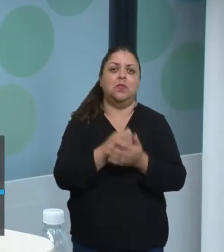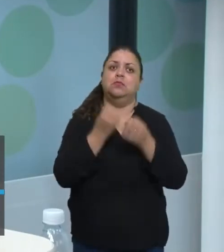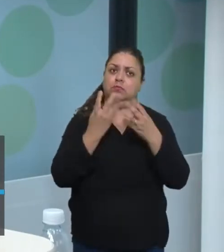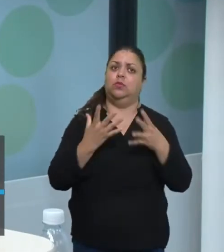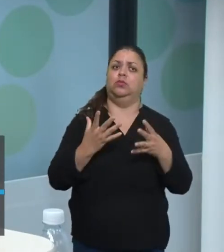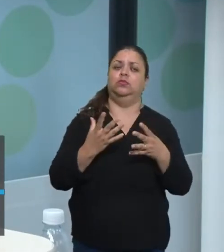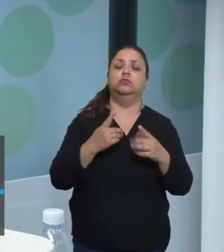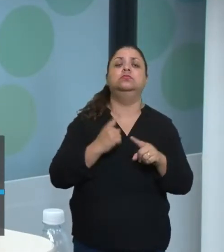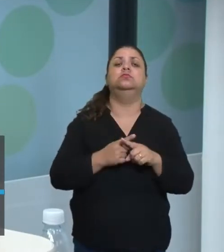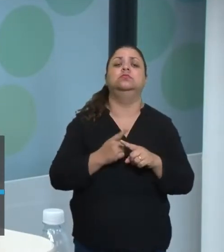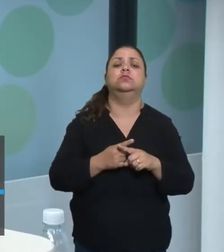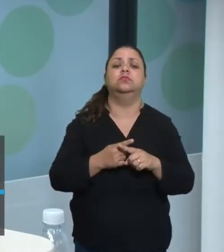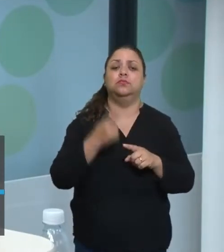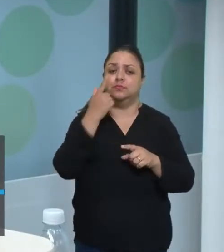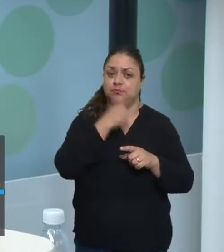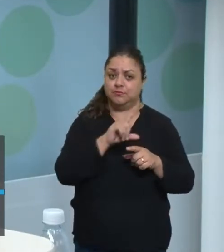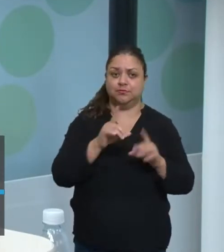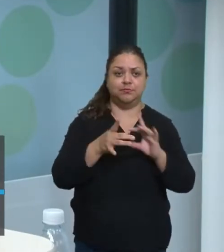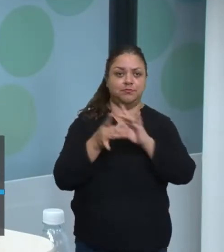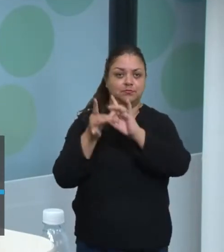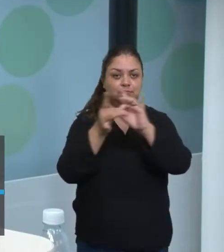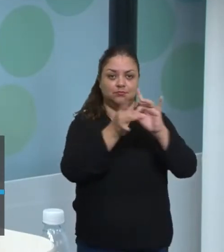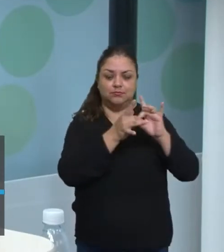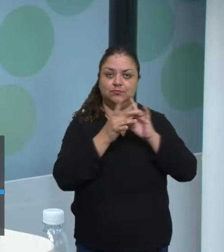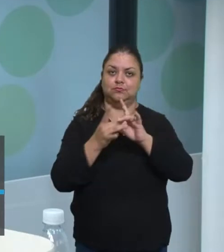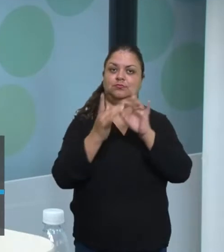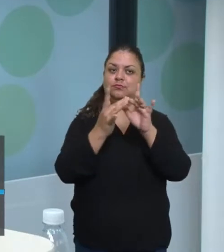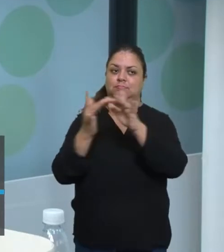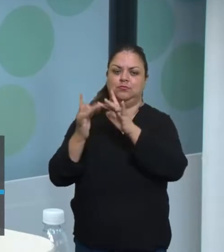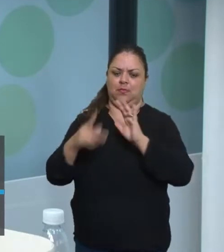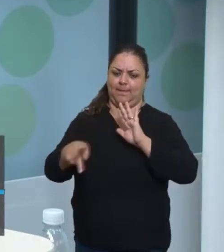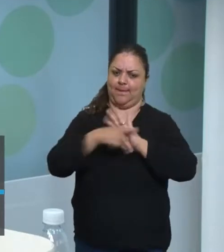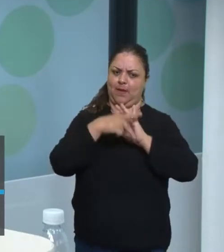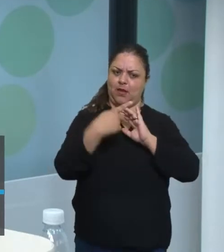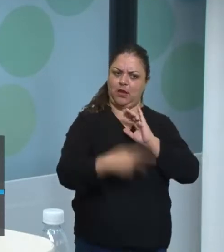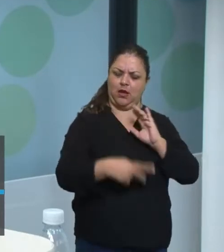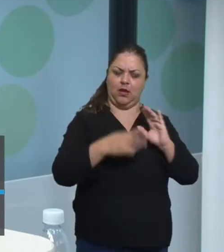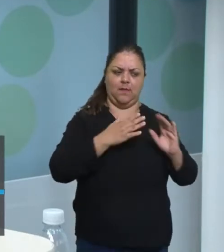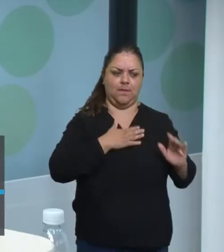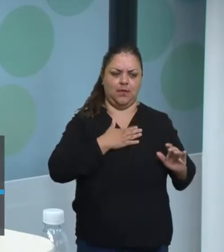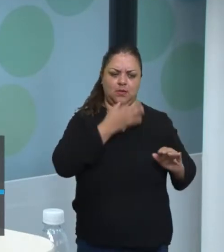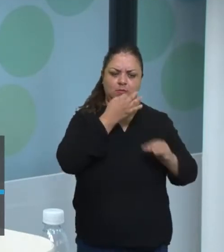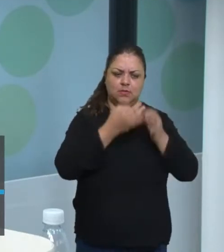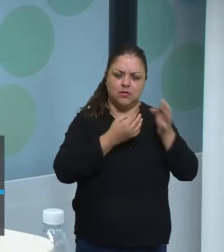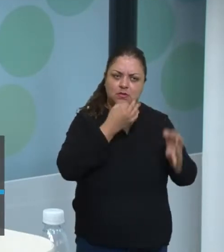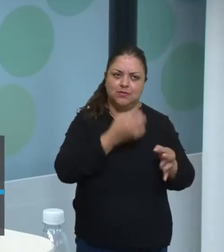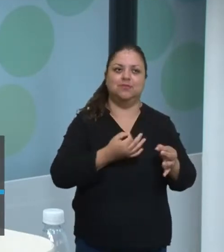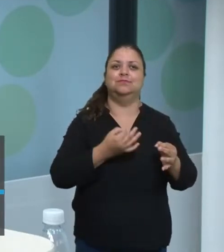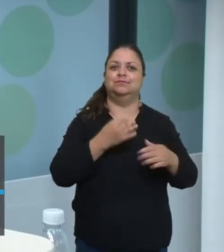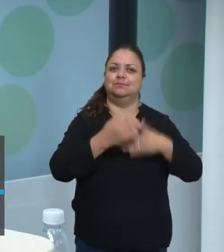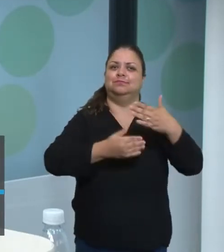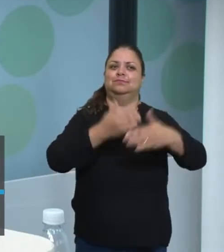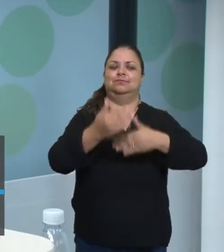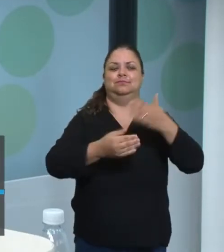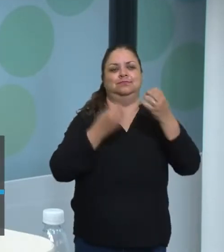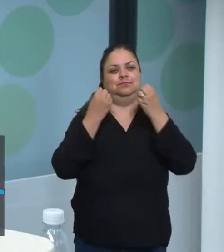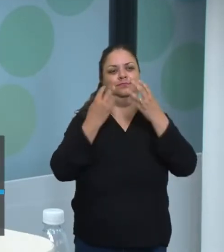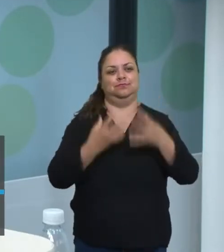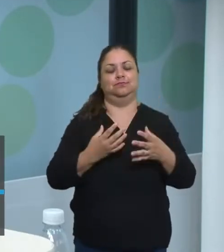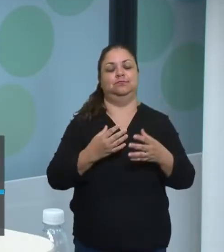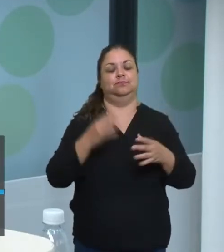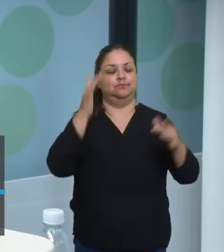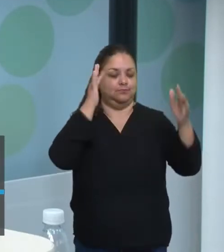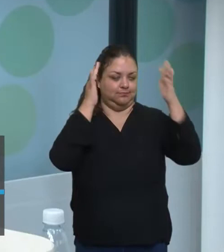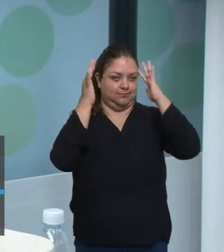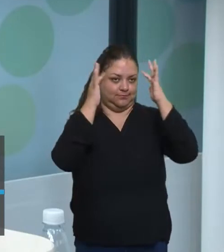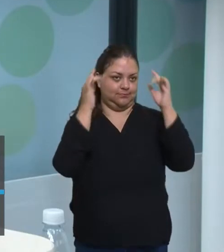cria uma relação de identidade de pertencimento e isso ao longo do processo a gente precisar sempre